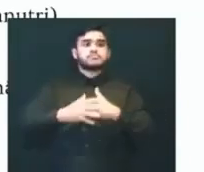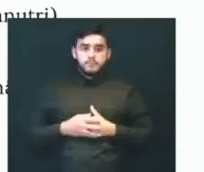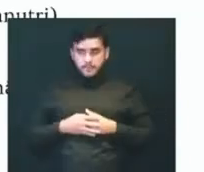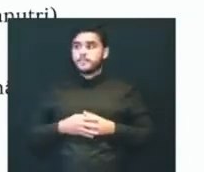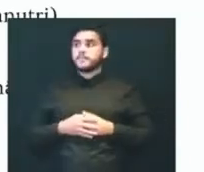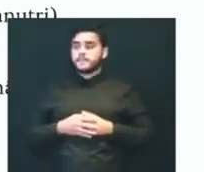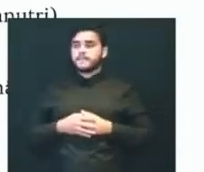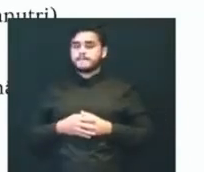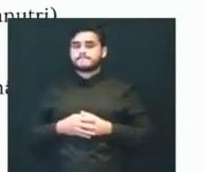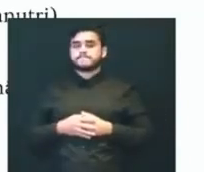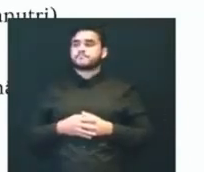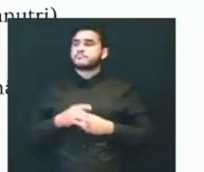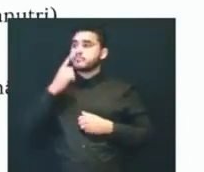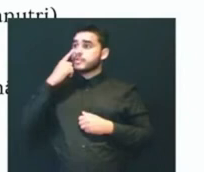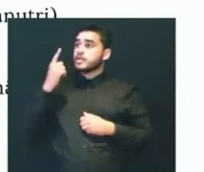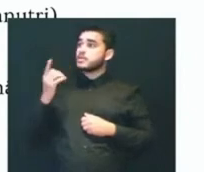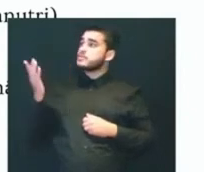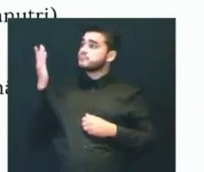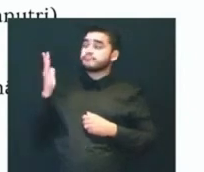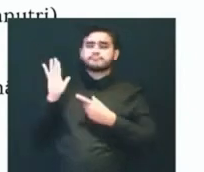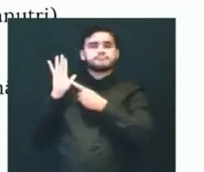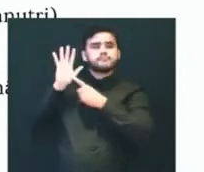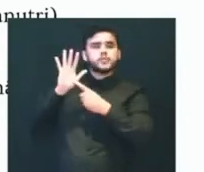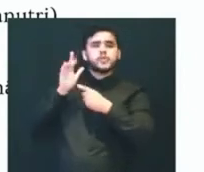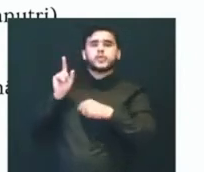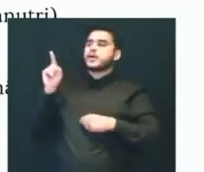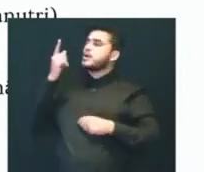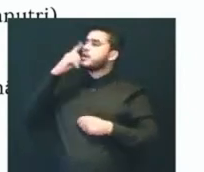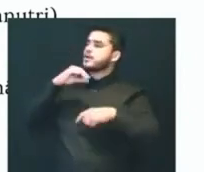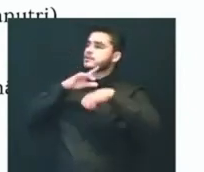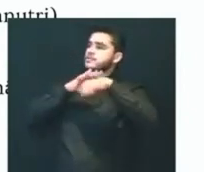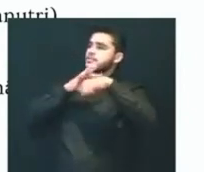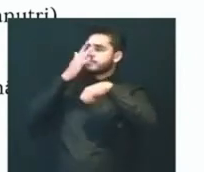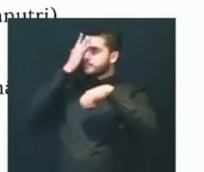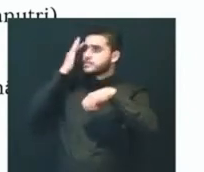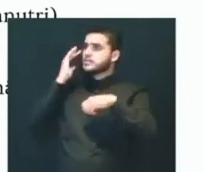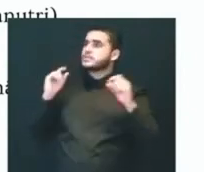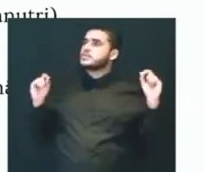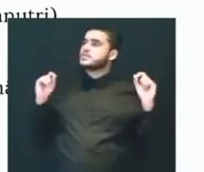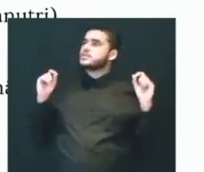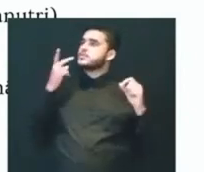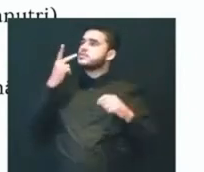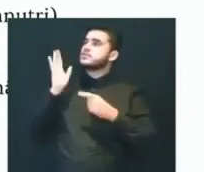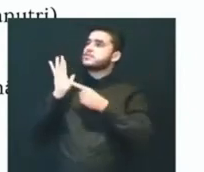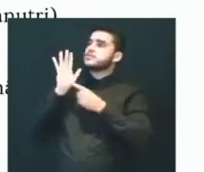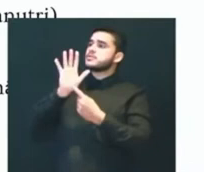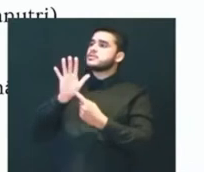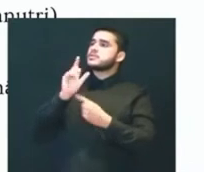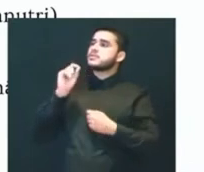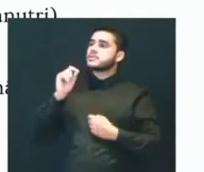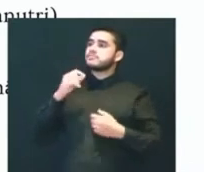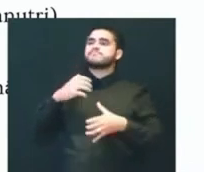E por que eu quis trazer isso? Porque uma das grandes queixas do paciente é a questão